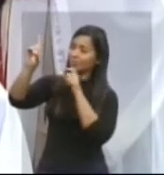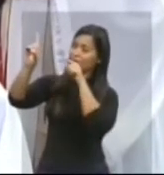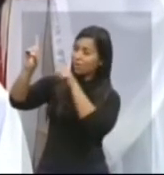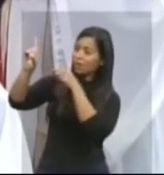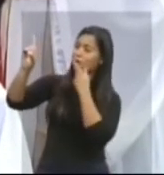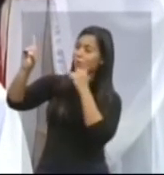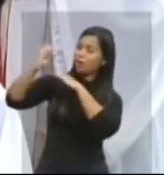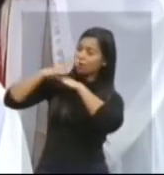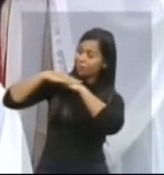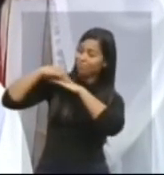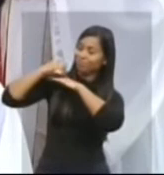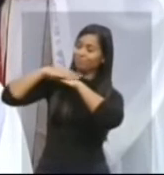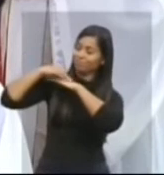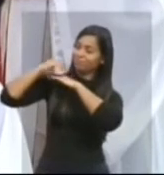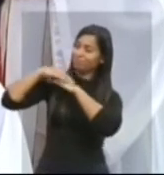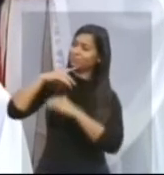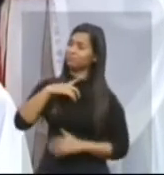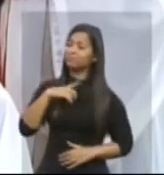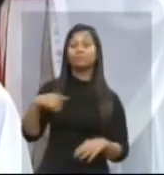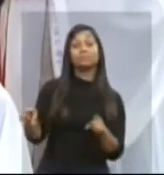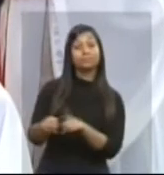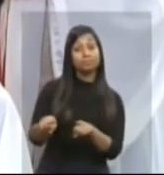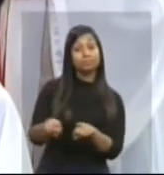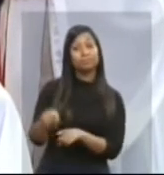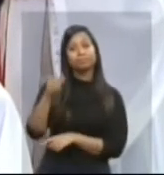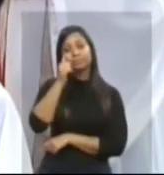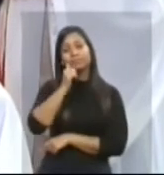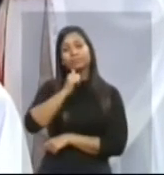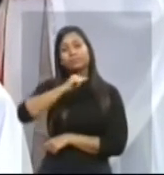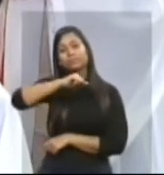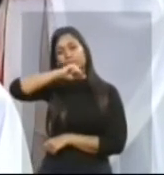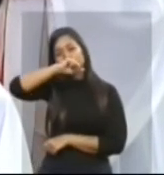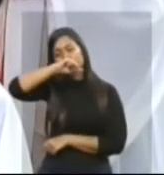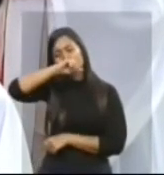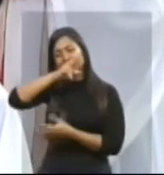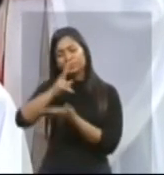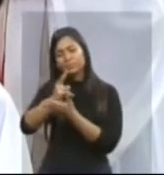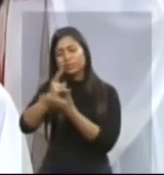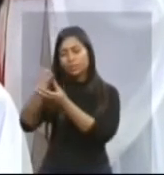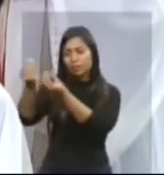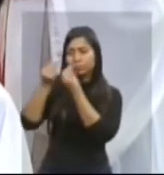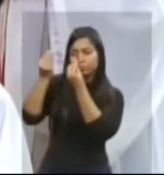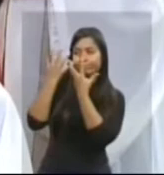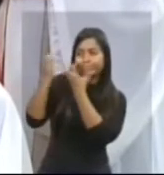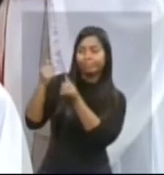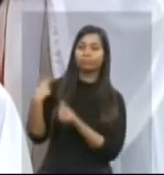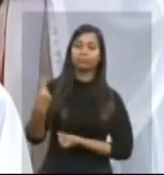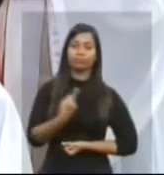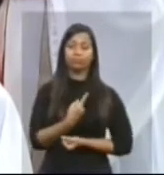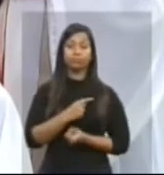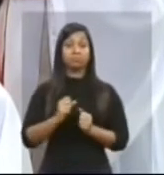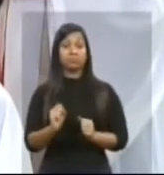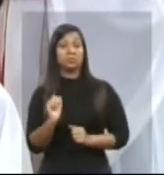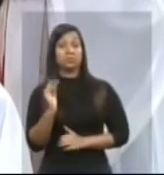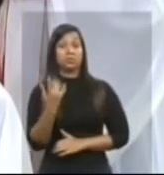que Ele é um pai carinhoso e também mãe afetuoso, sempre pronto para nos acolher, mesmo